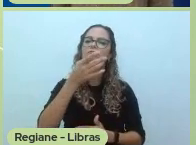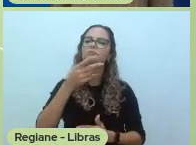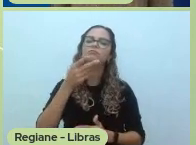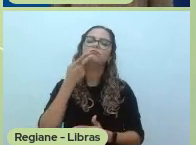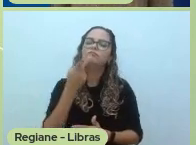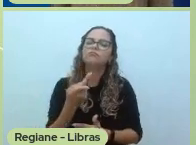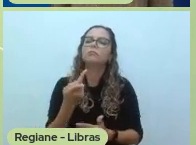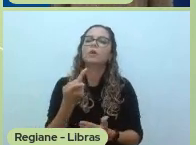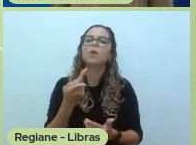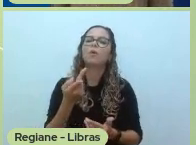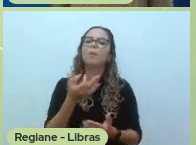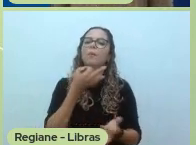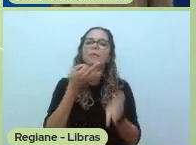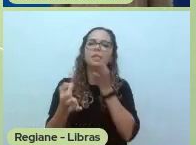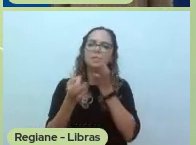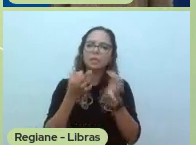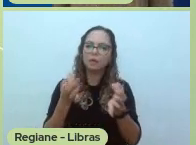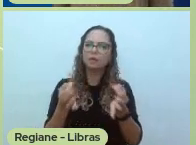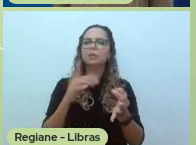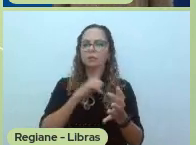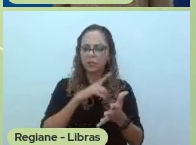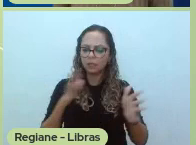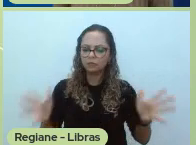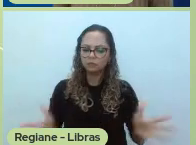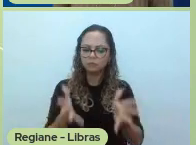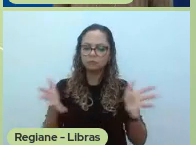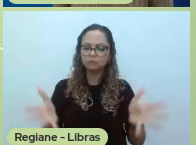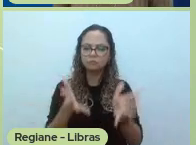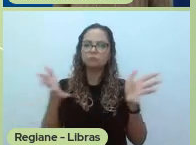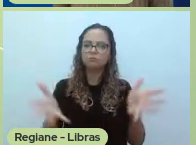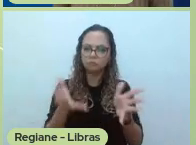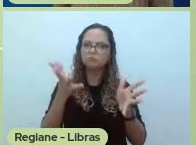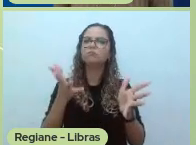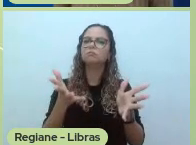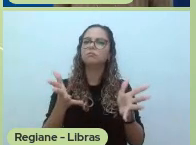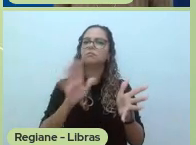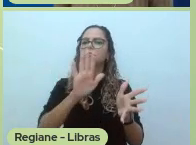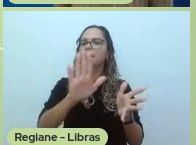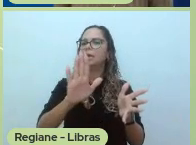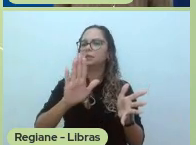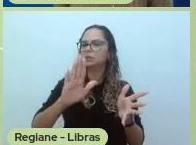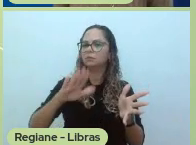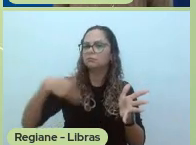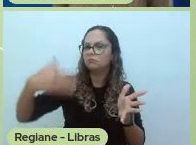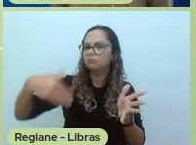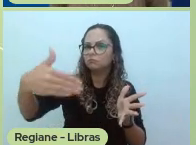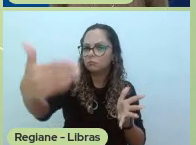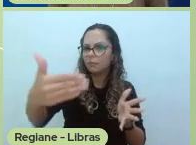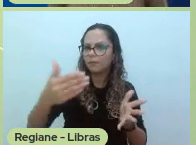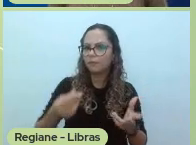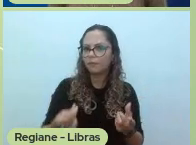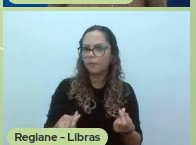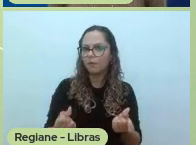né? Mas ele traz um resultado perene que independa depois